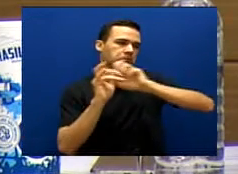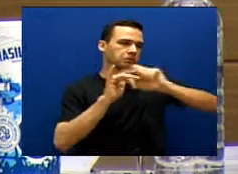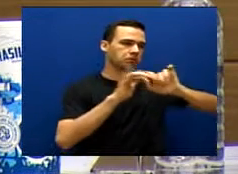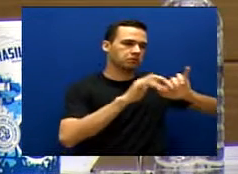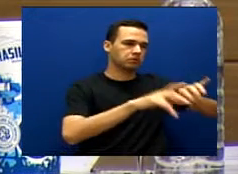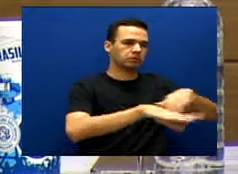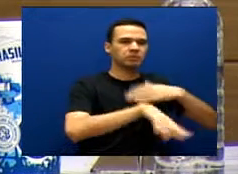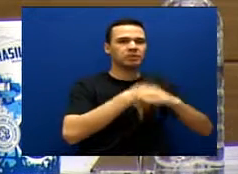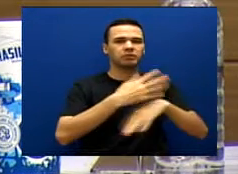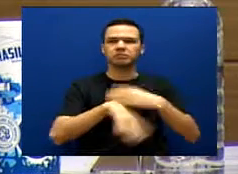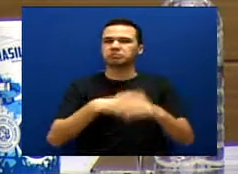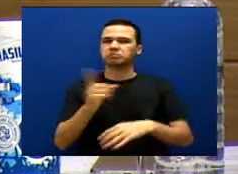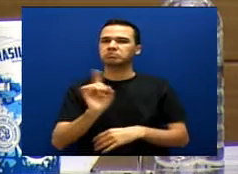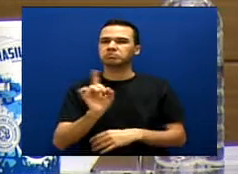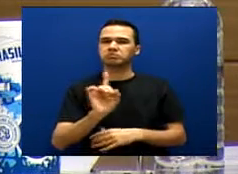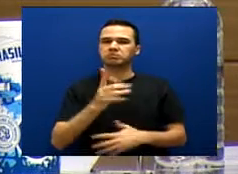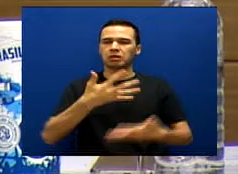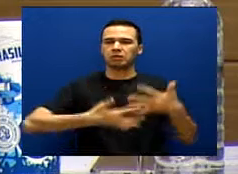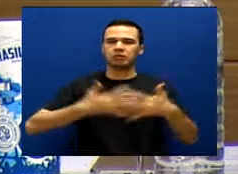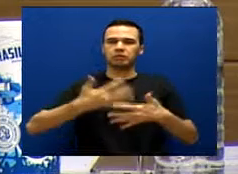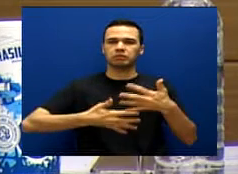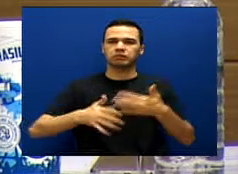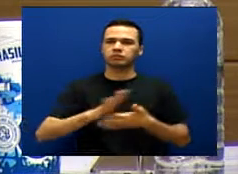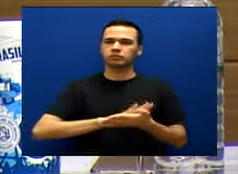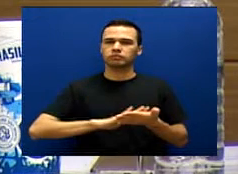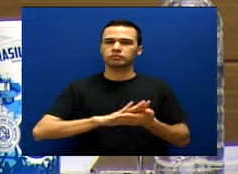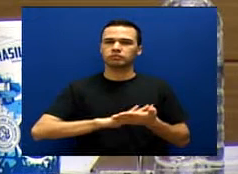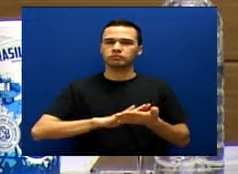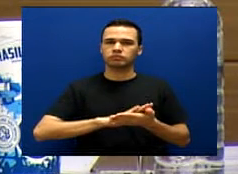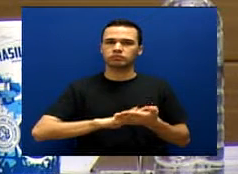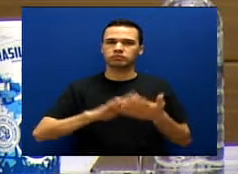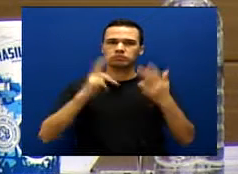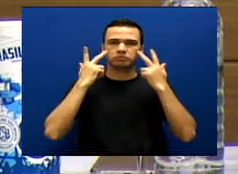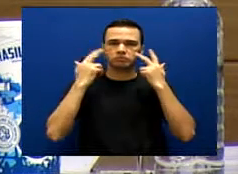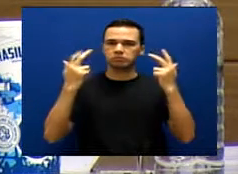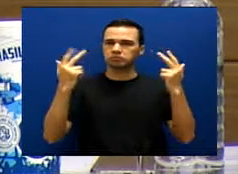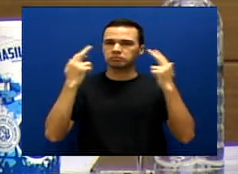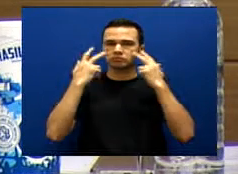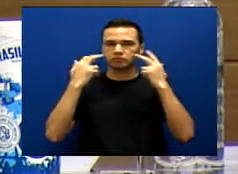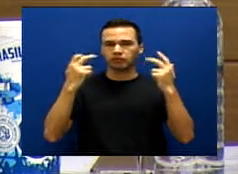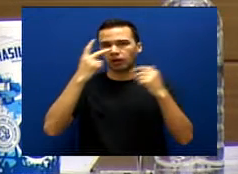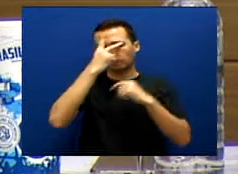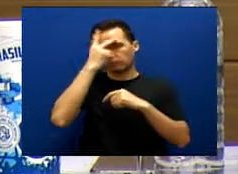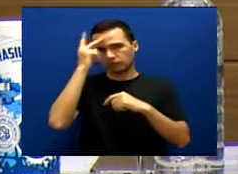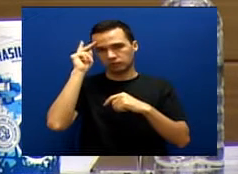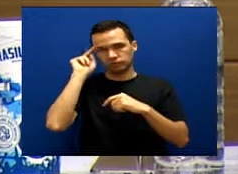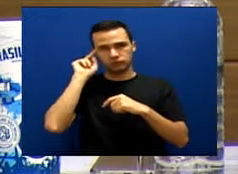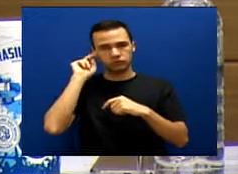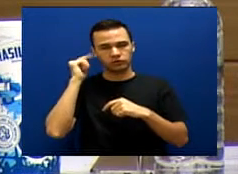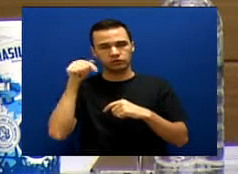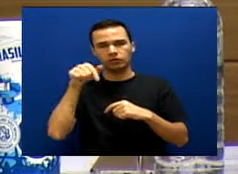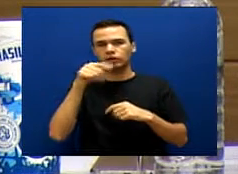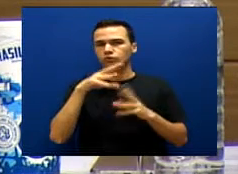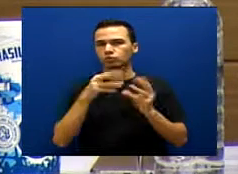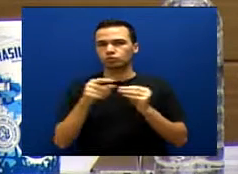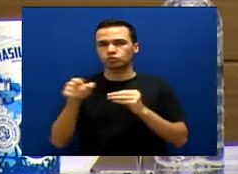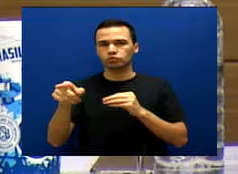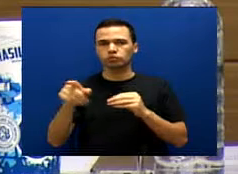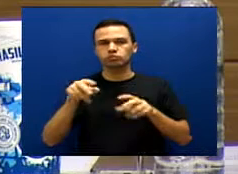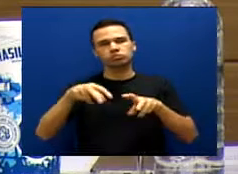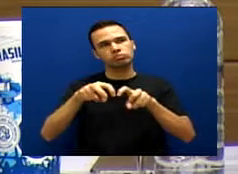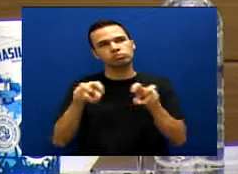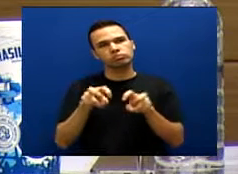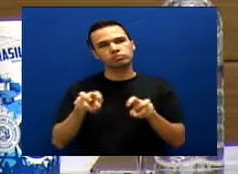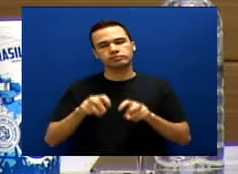nenhum impedimento. Na hora de terminou o jogo, o pessoal saiu. Os torcedores que ficaram na